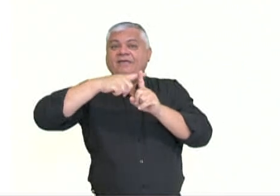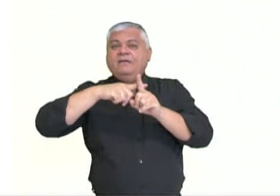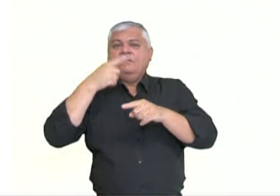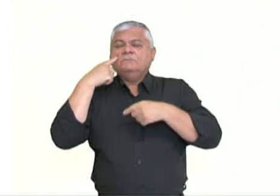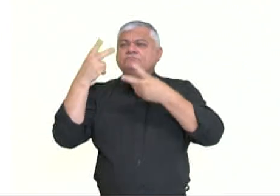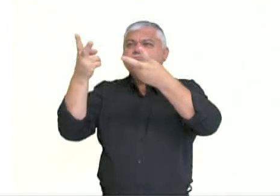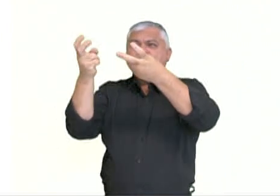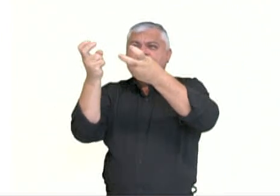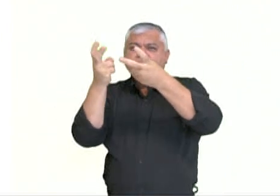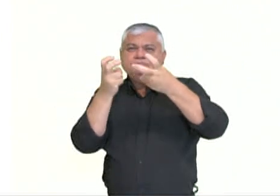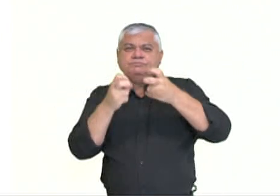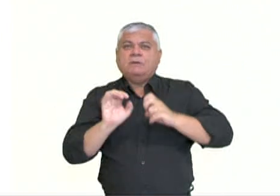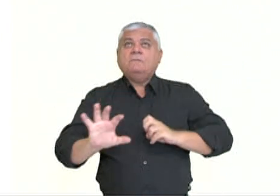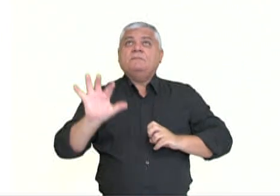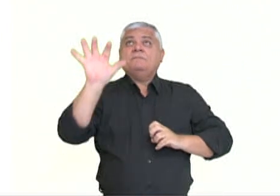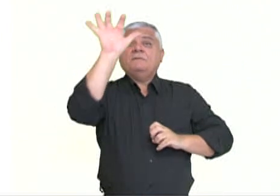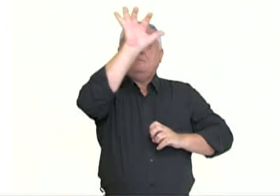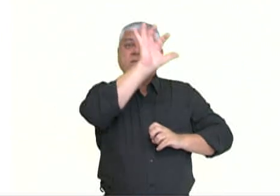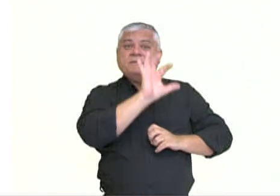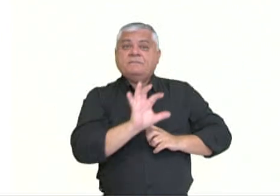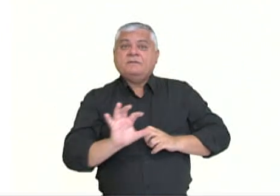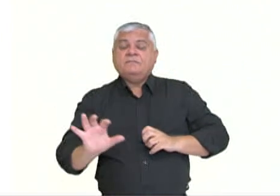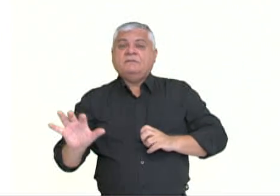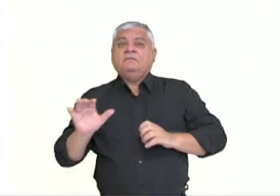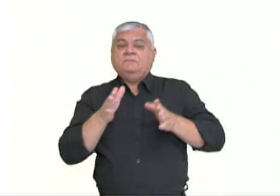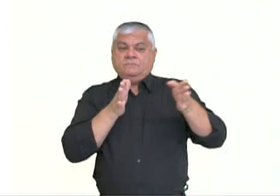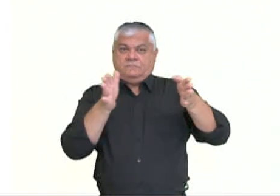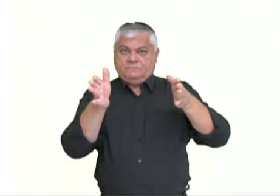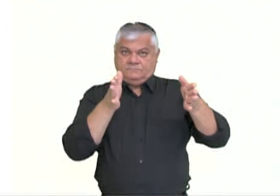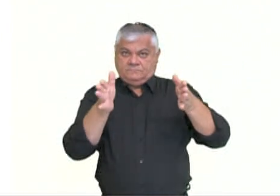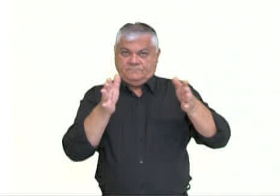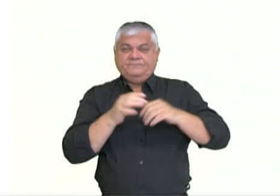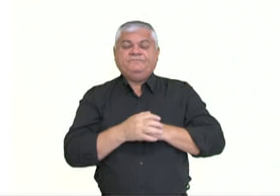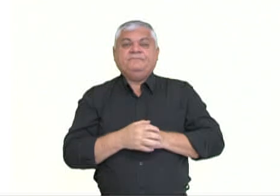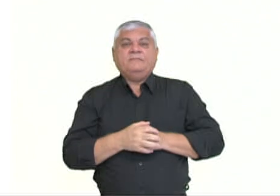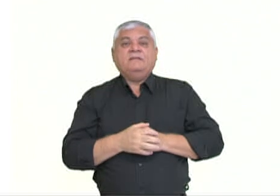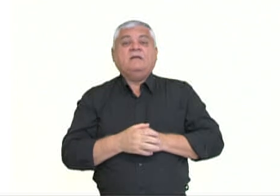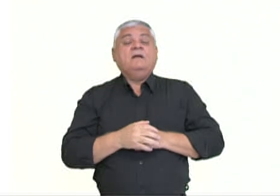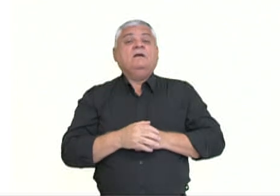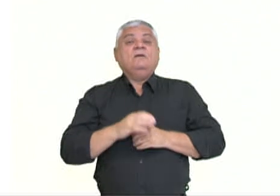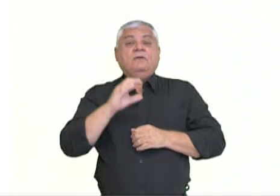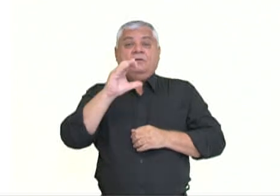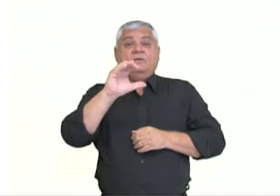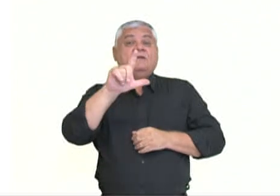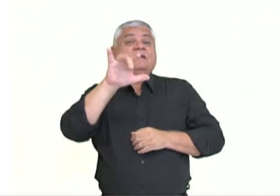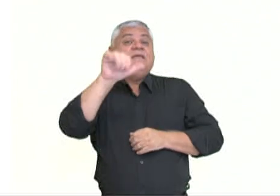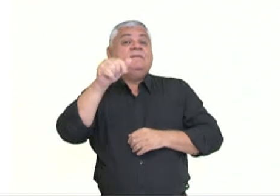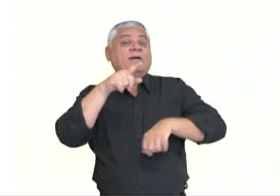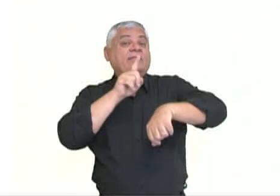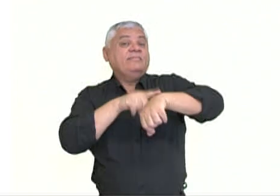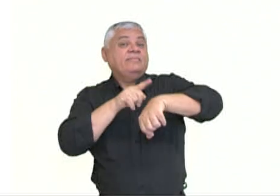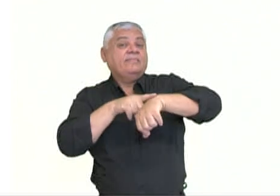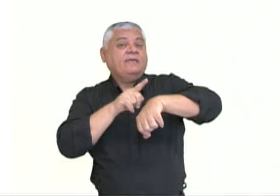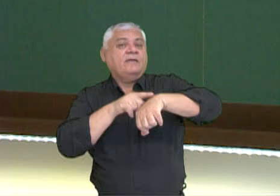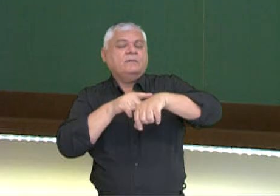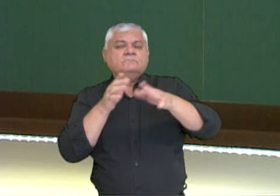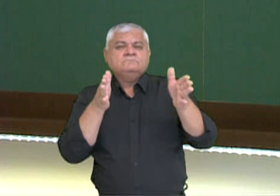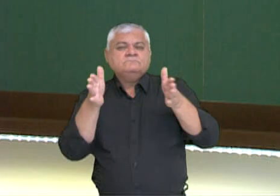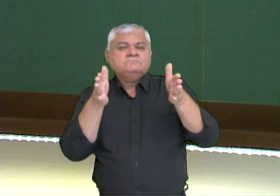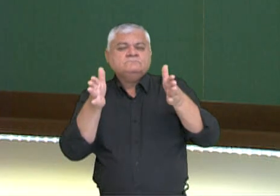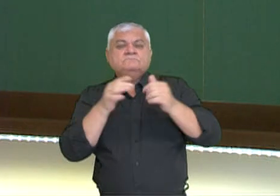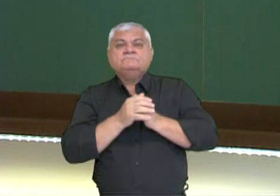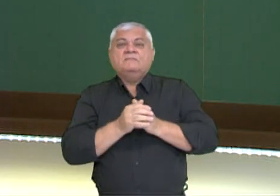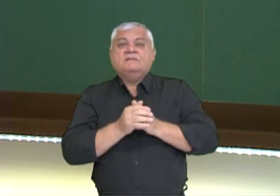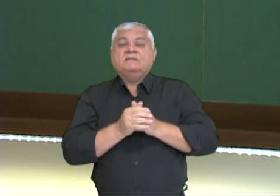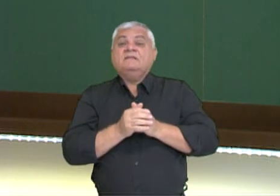observado em uma certa região por um período. Então, o clima é essa média que é observada ao longo de um período.